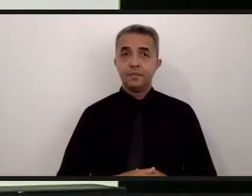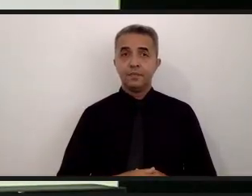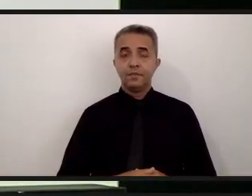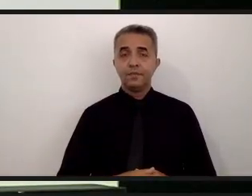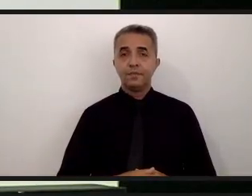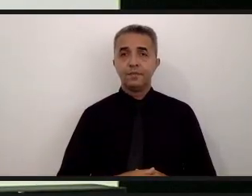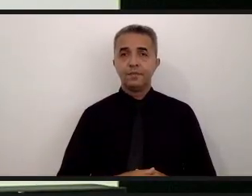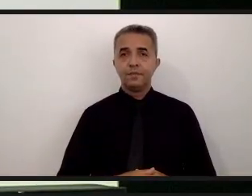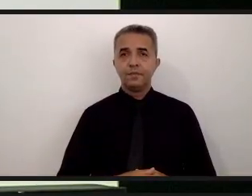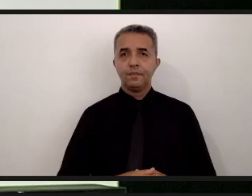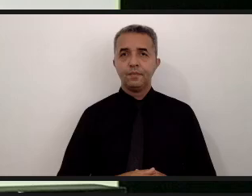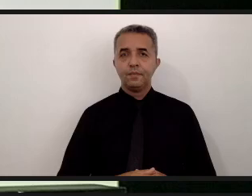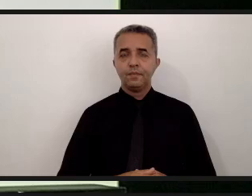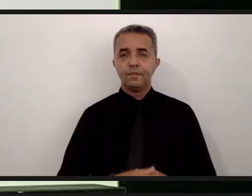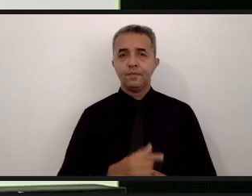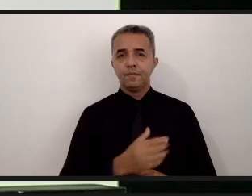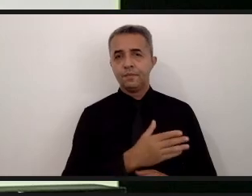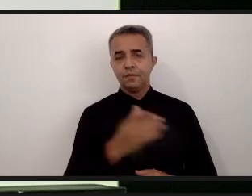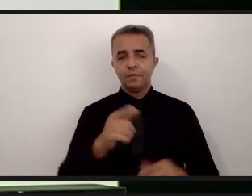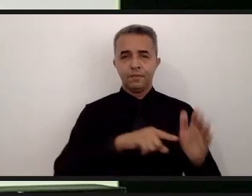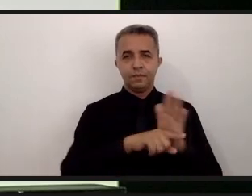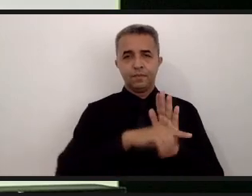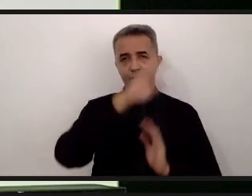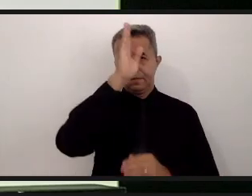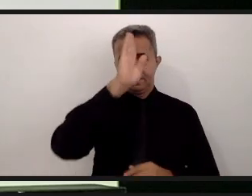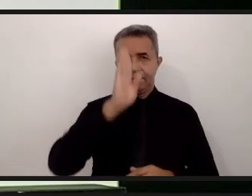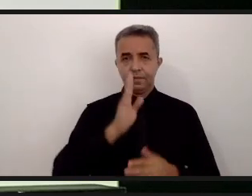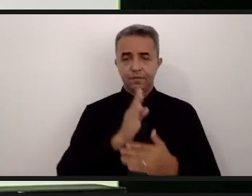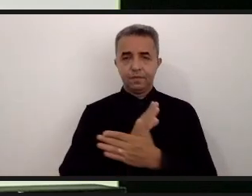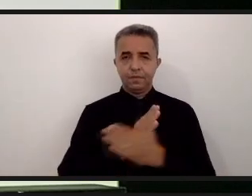Nacional de Amostras de Domicílios Contínua